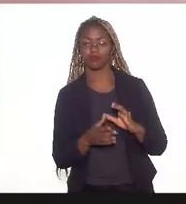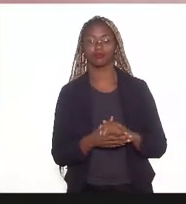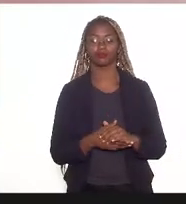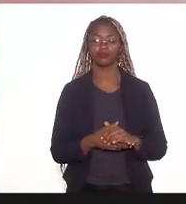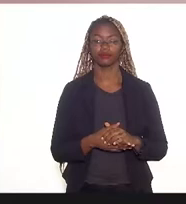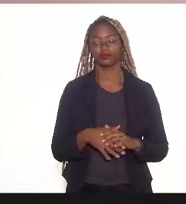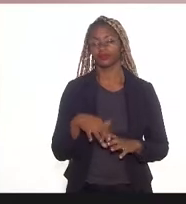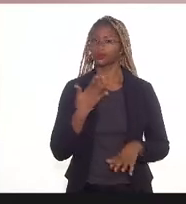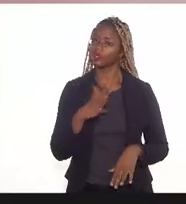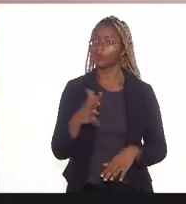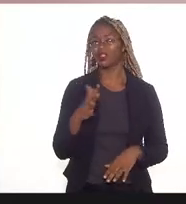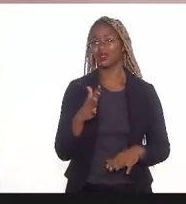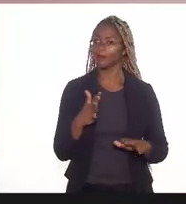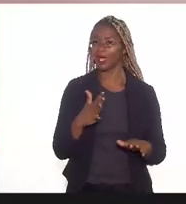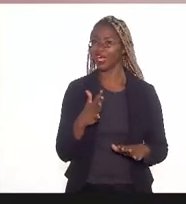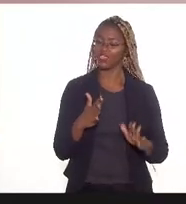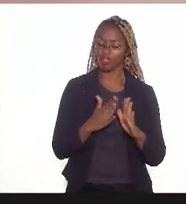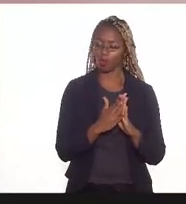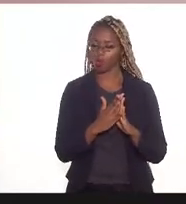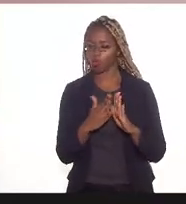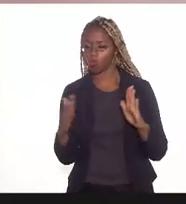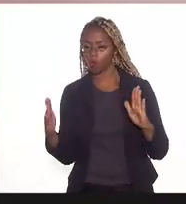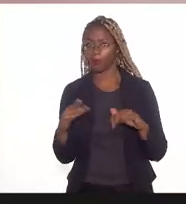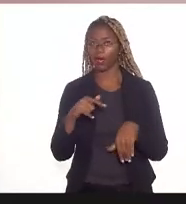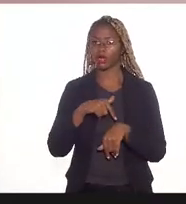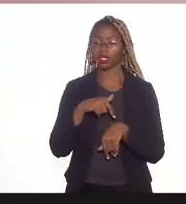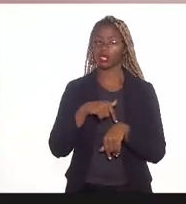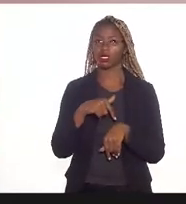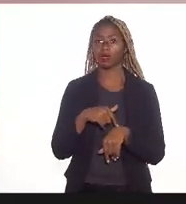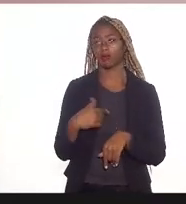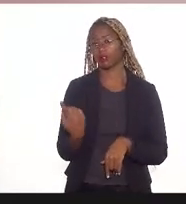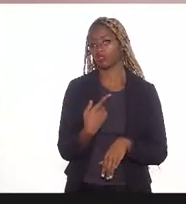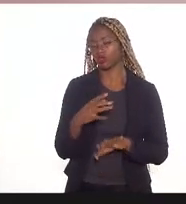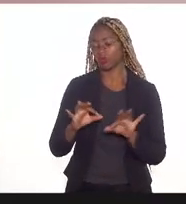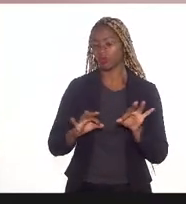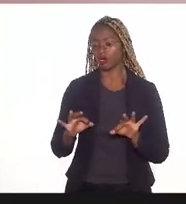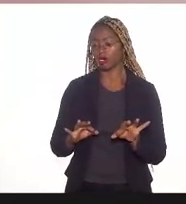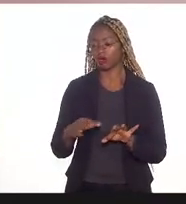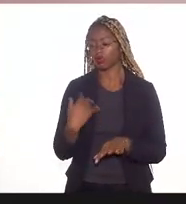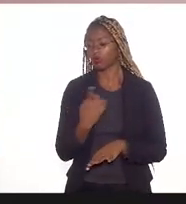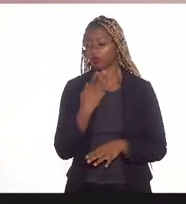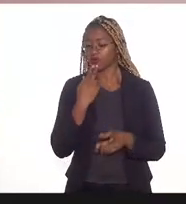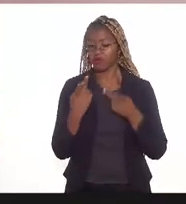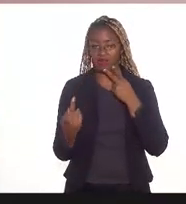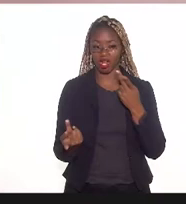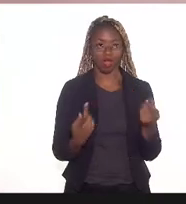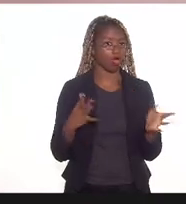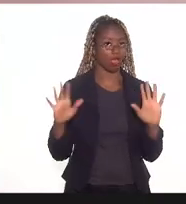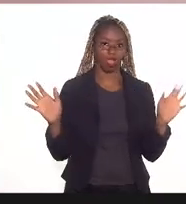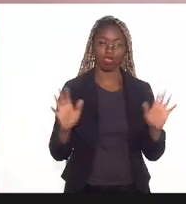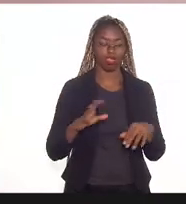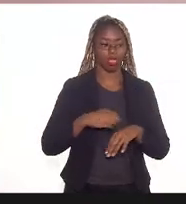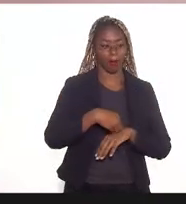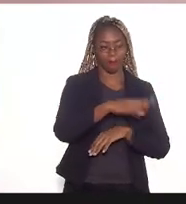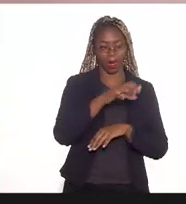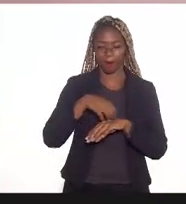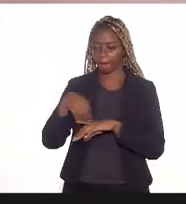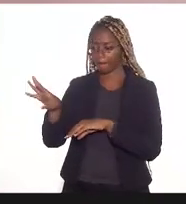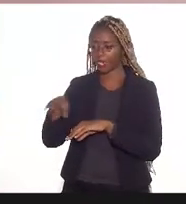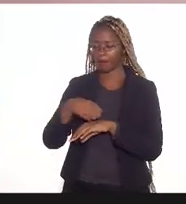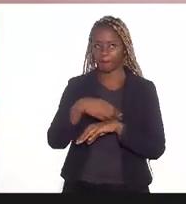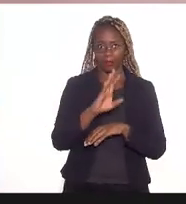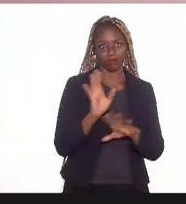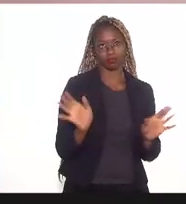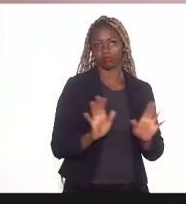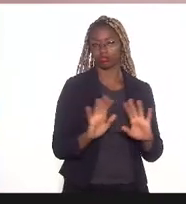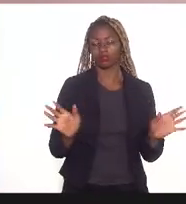na verdade, a estimativa de tempo, né, para a gente ficar preparado, a gente não participa dessa questão do repasse do recurso